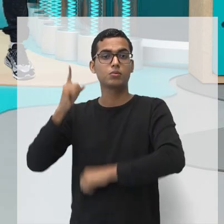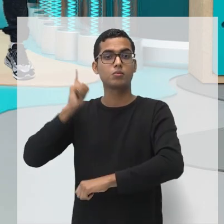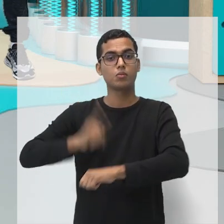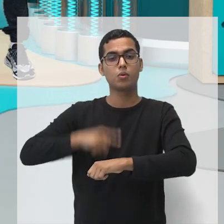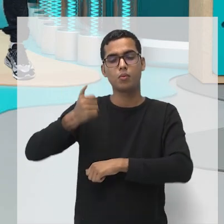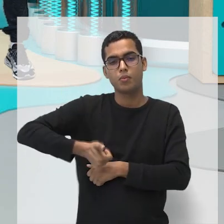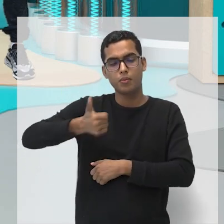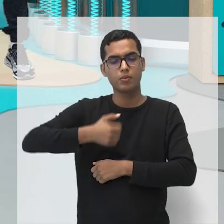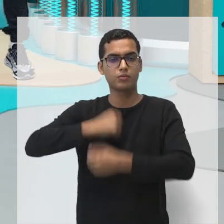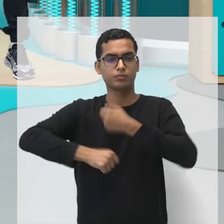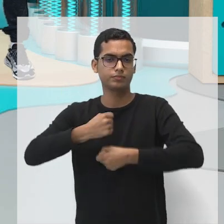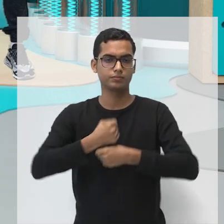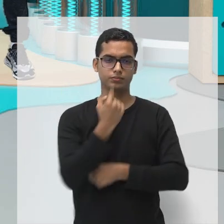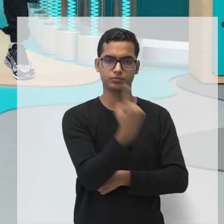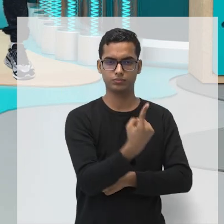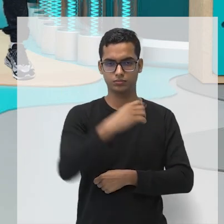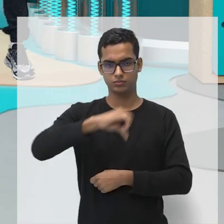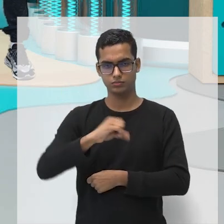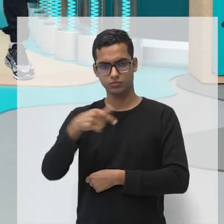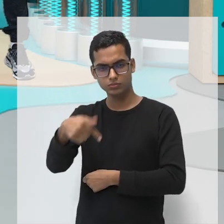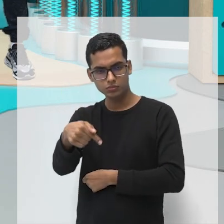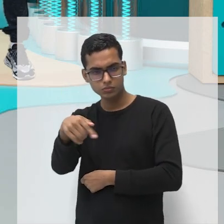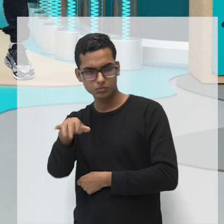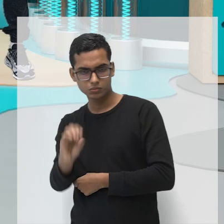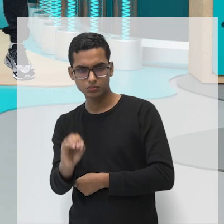em 1970, quando